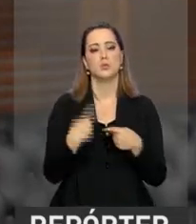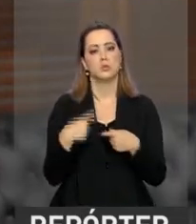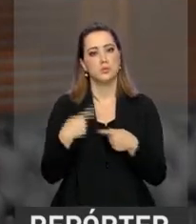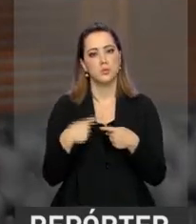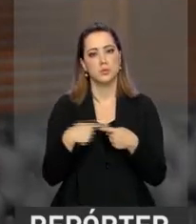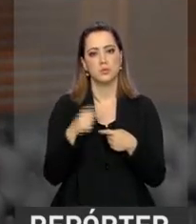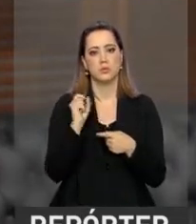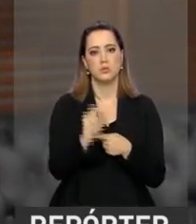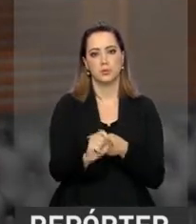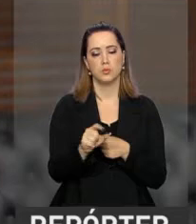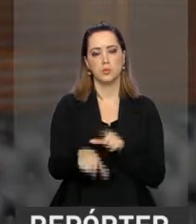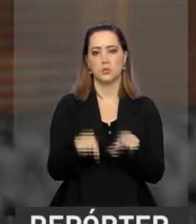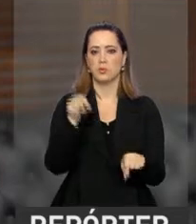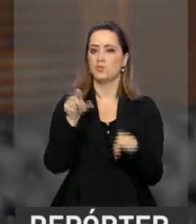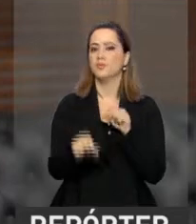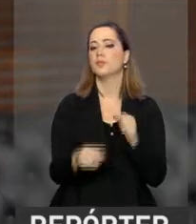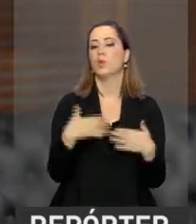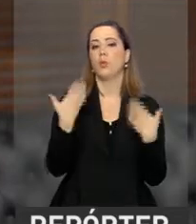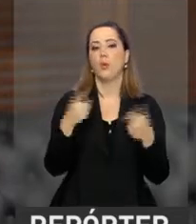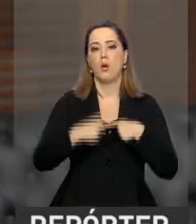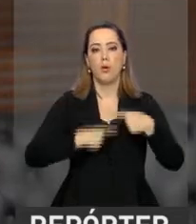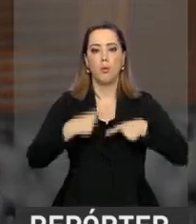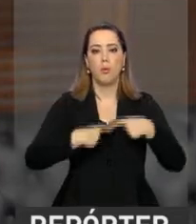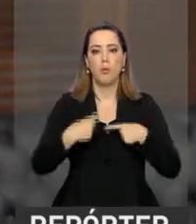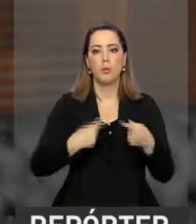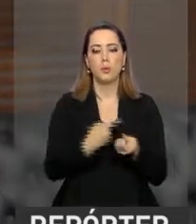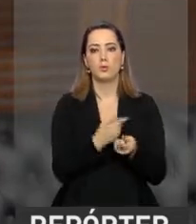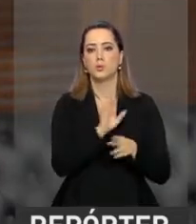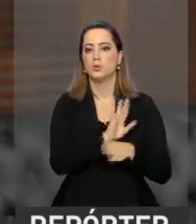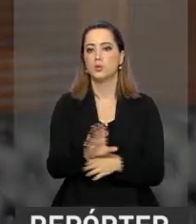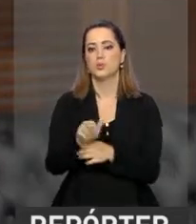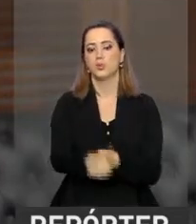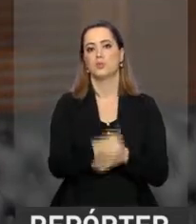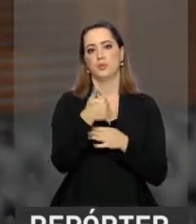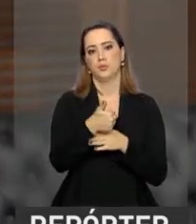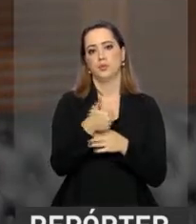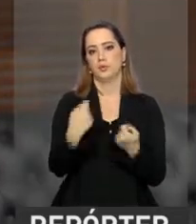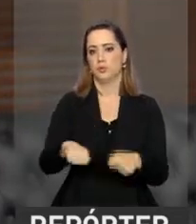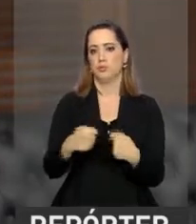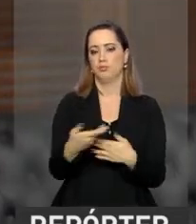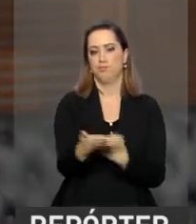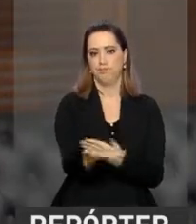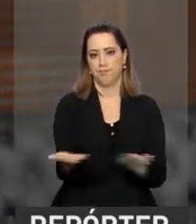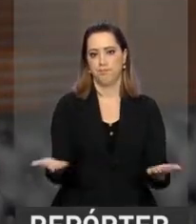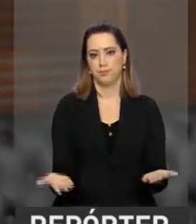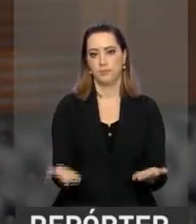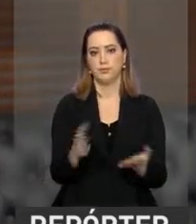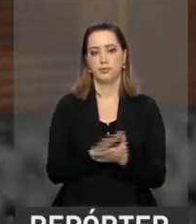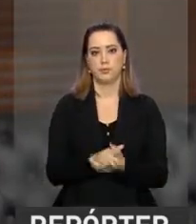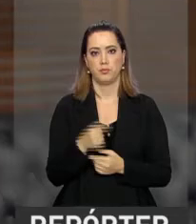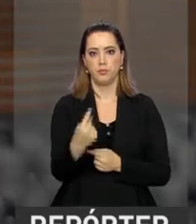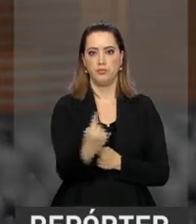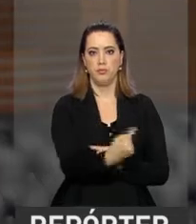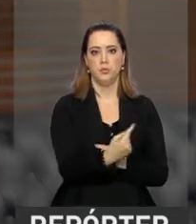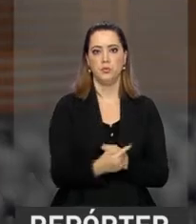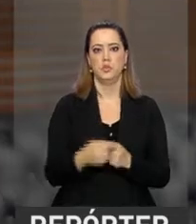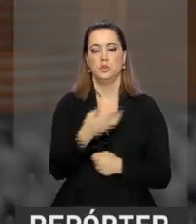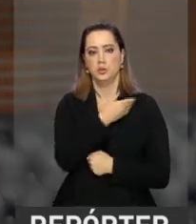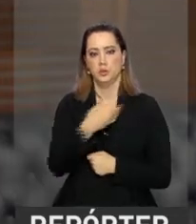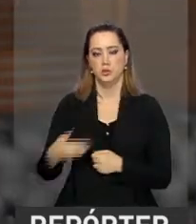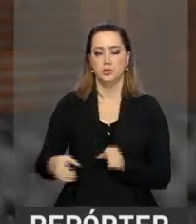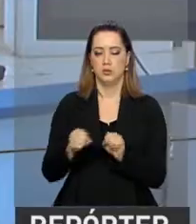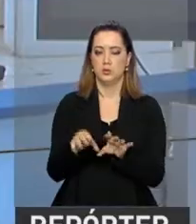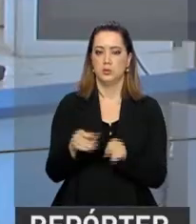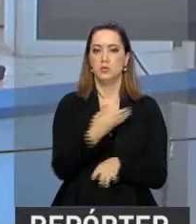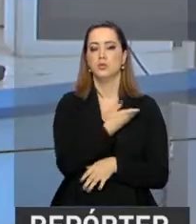na definição de políticas públicas que atendam à necessidade de melhora da educação pública no nosso